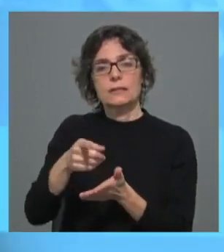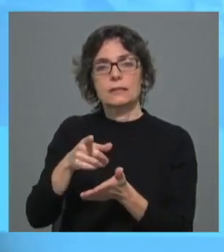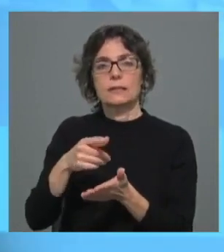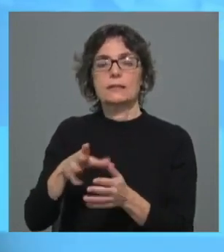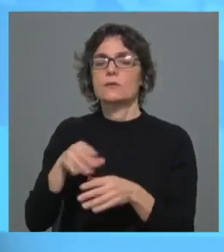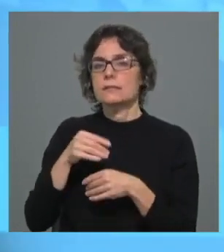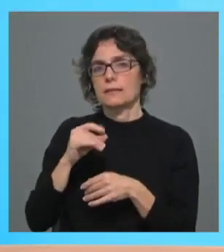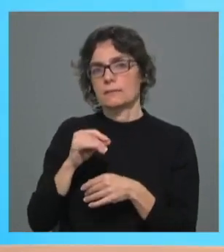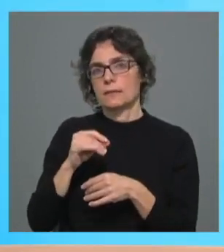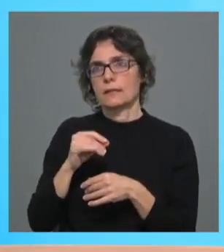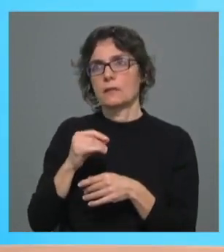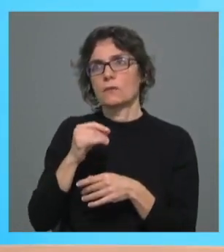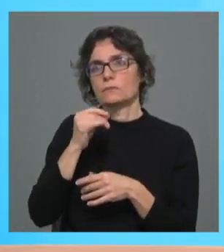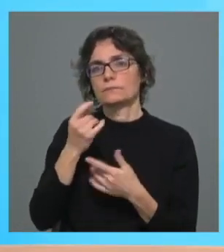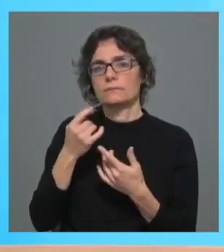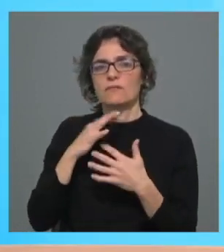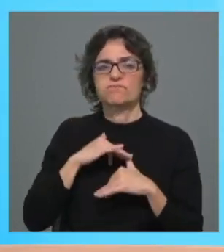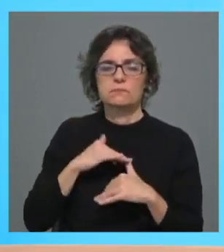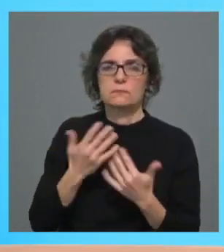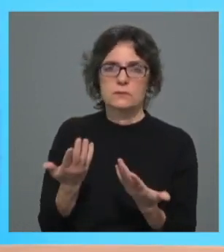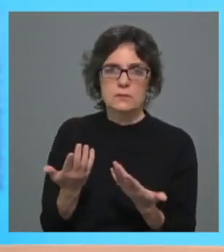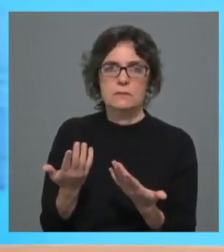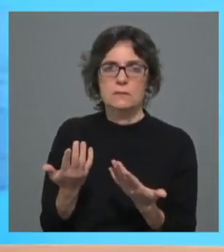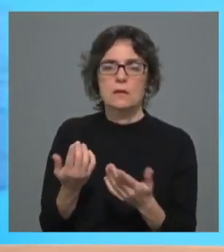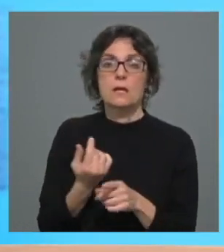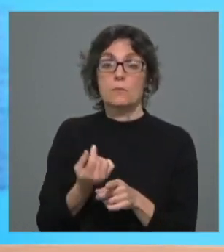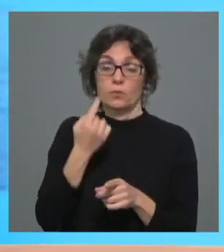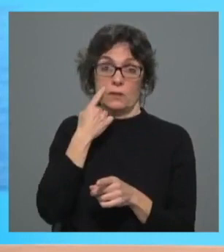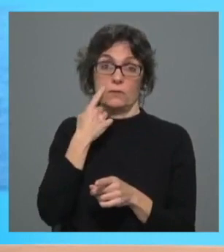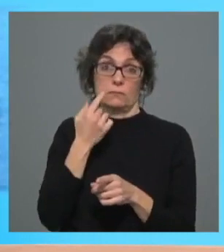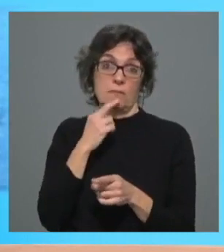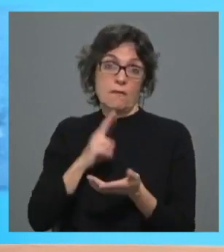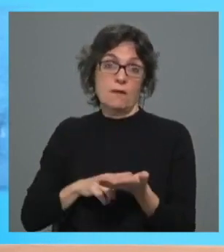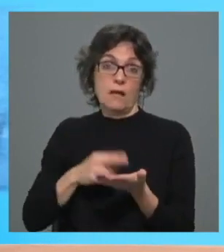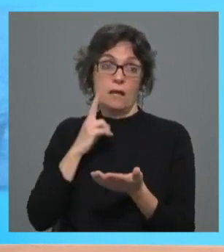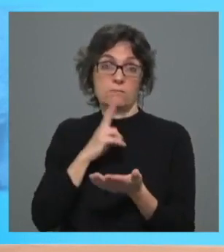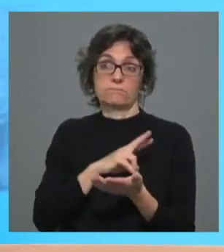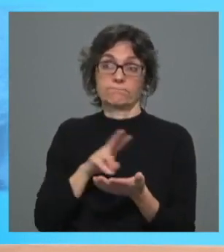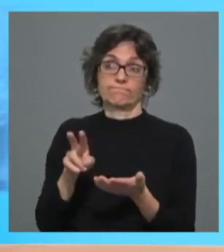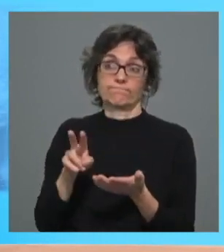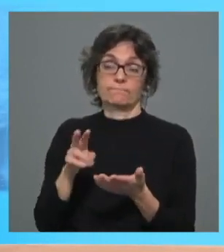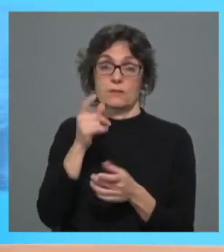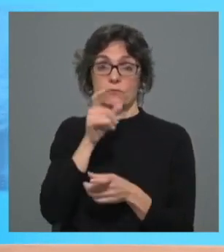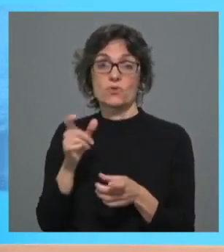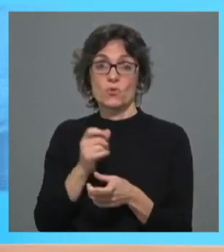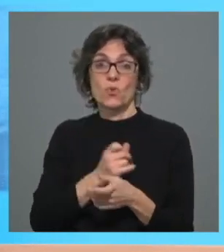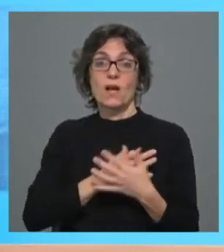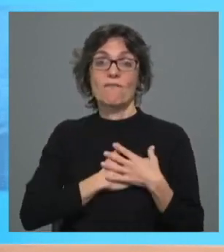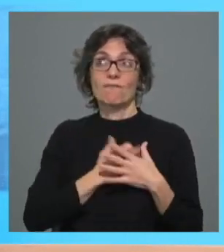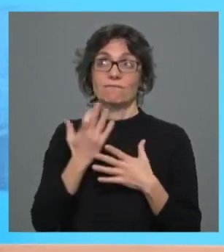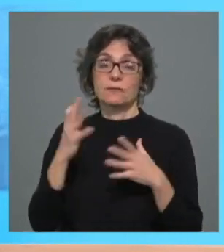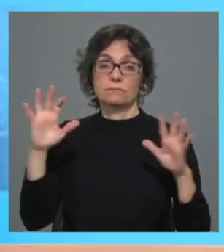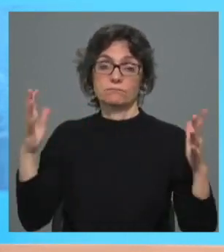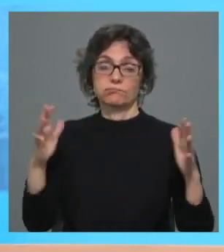portanto ao longo dos 13 anos via população carente a diminuir pelo número